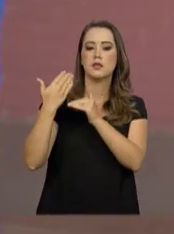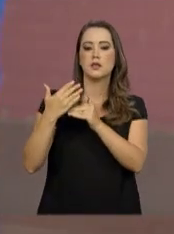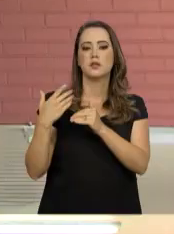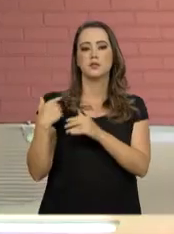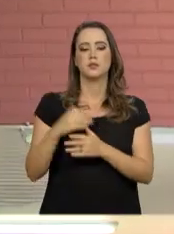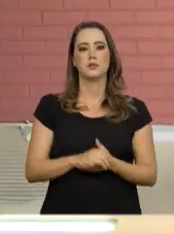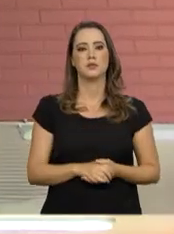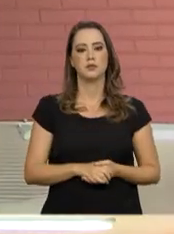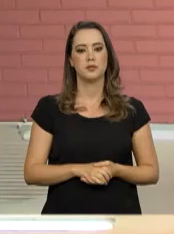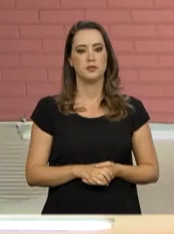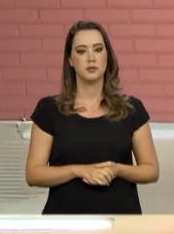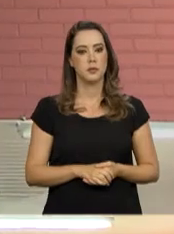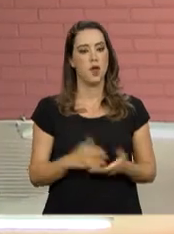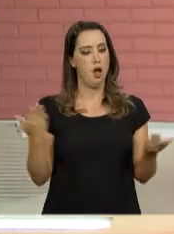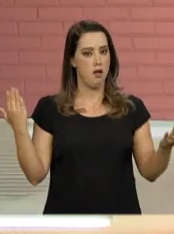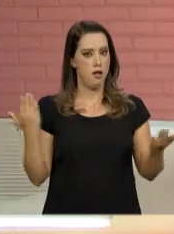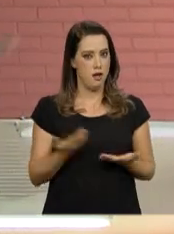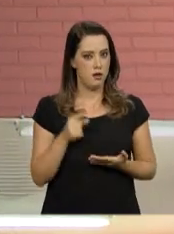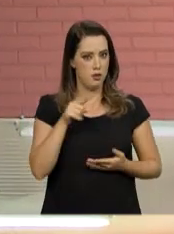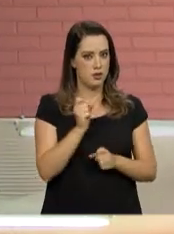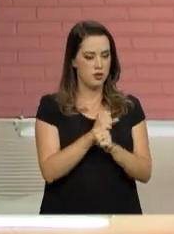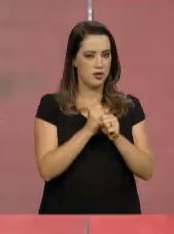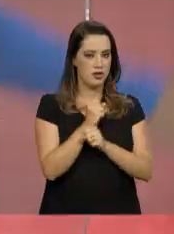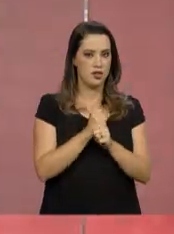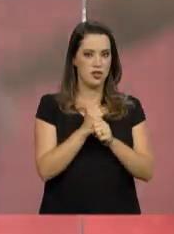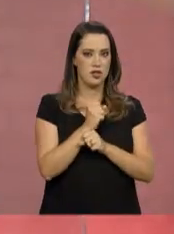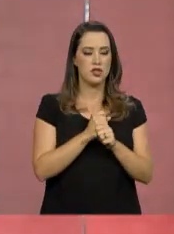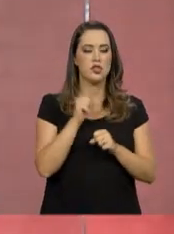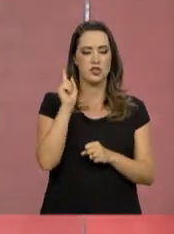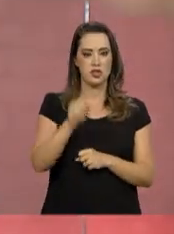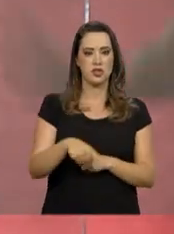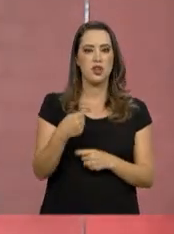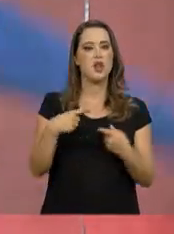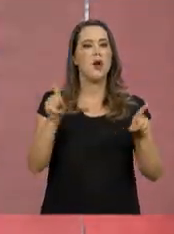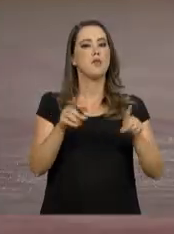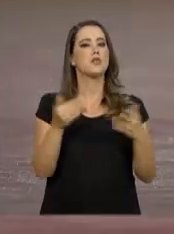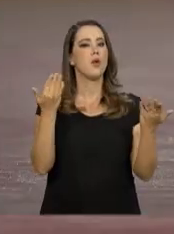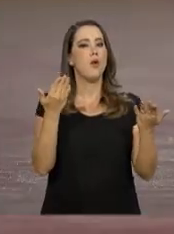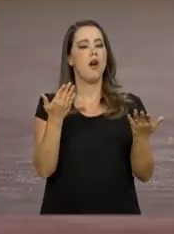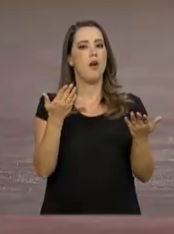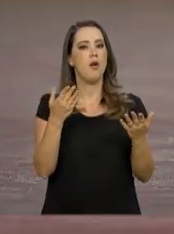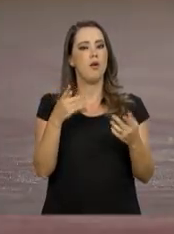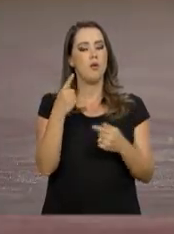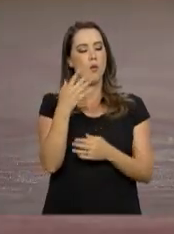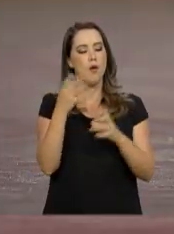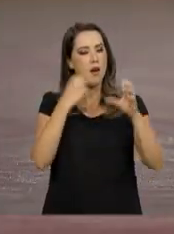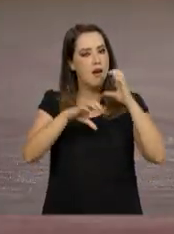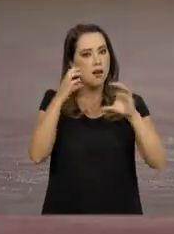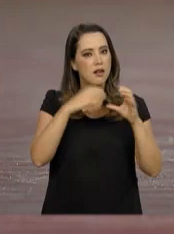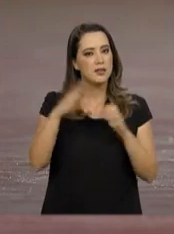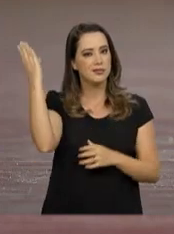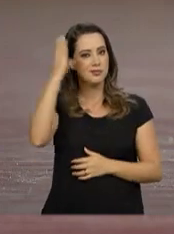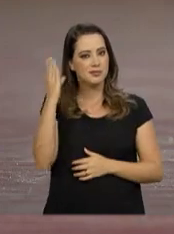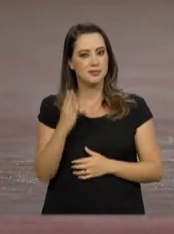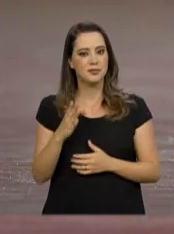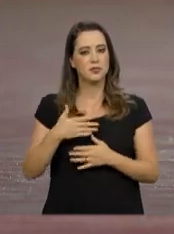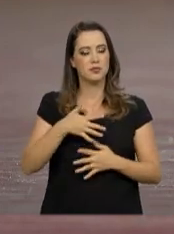real. Este ano, a música escolhida foi o Hino da Independência.